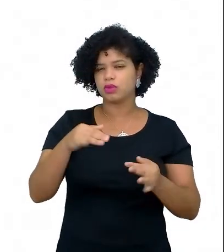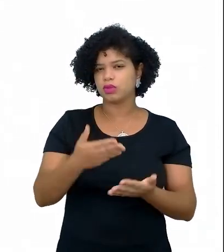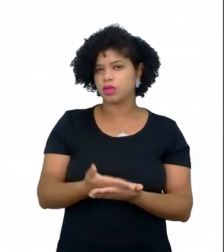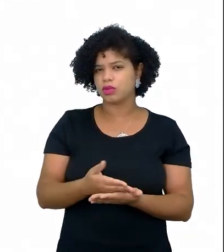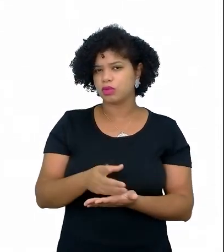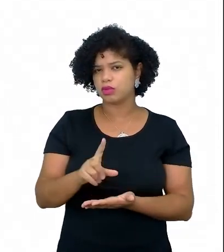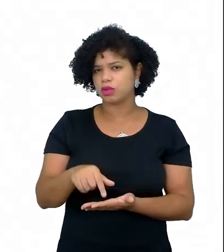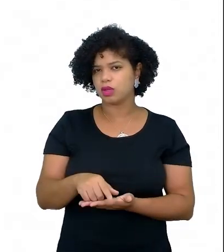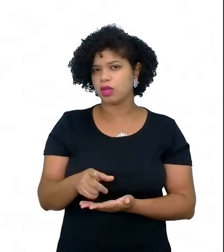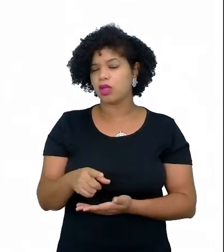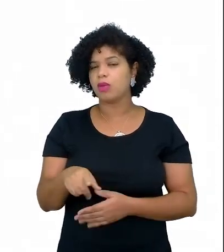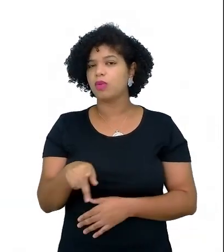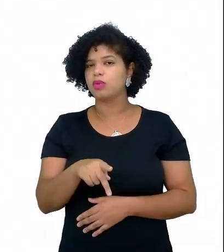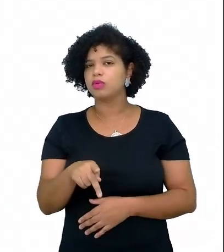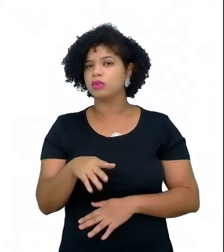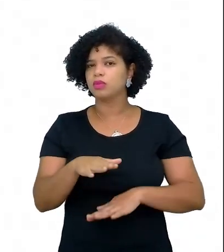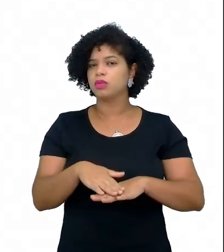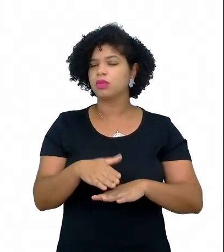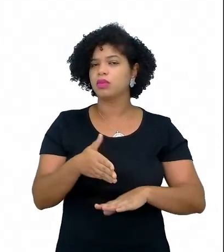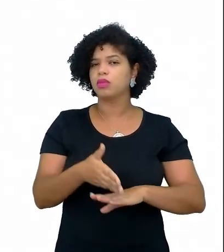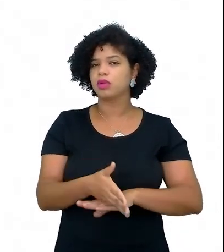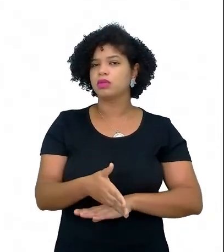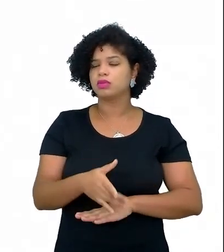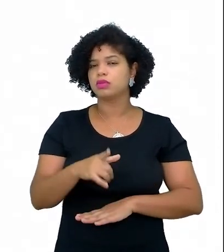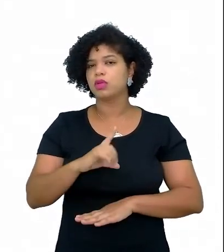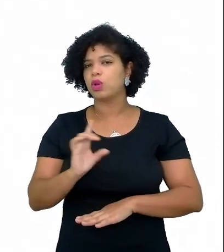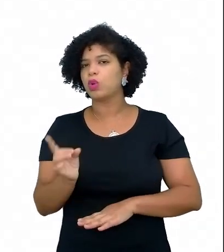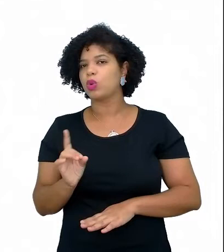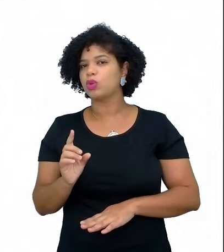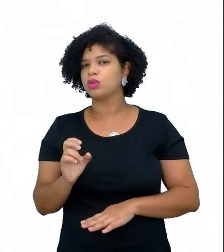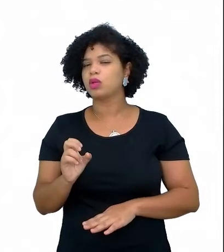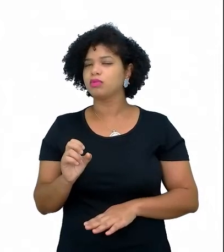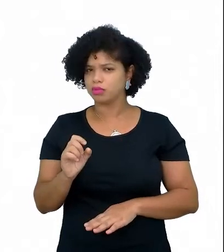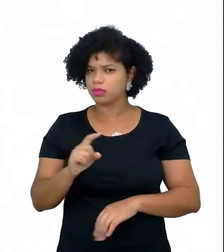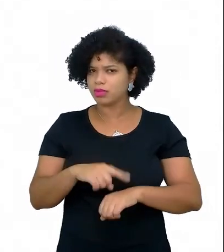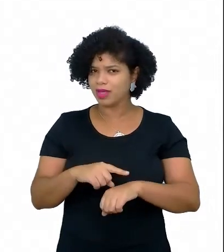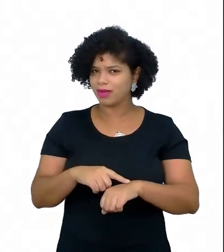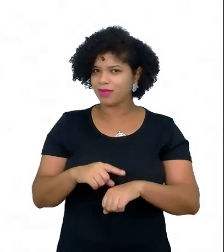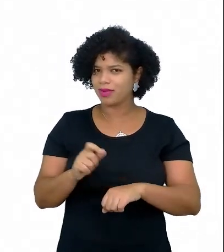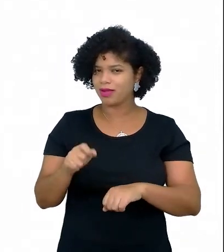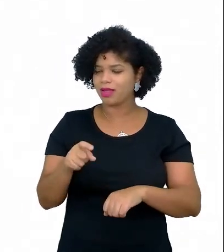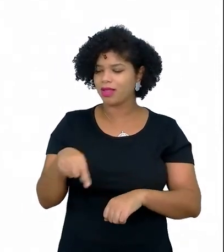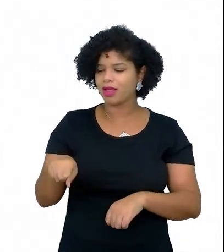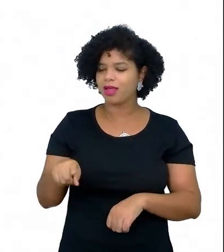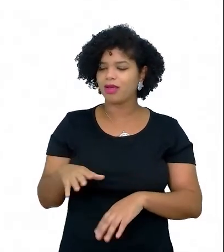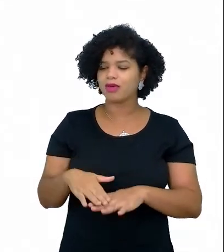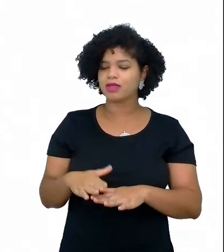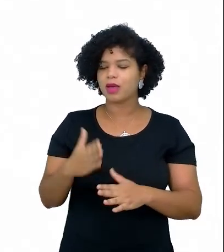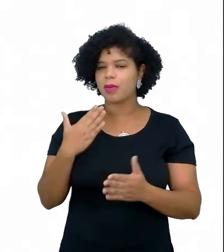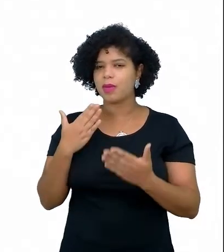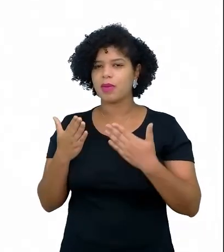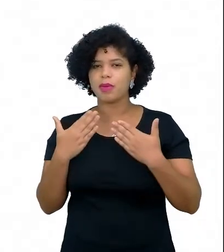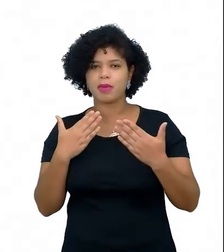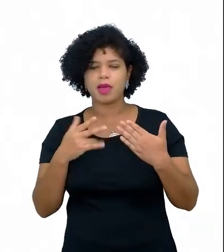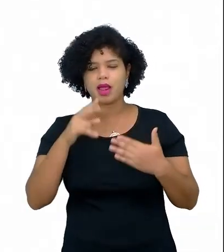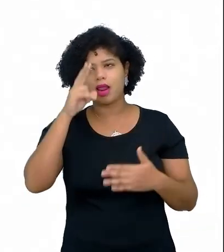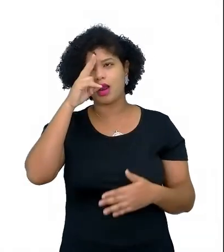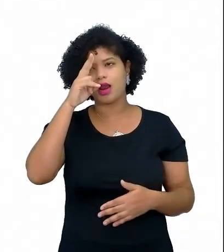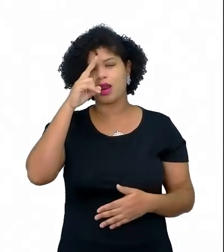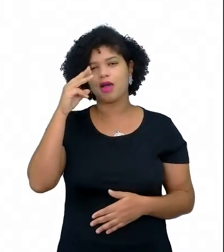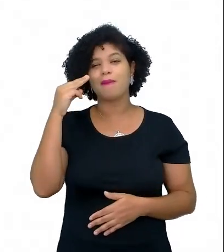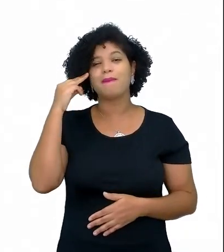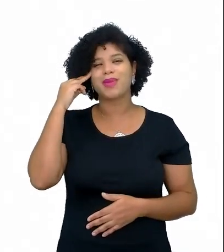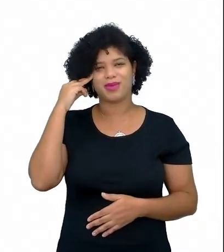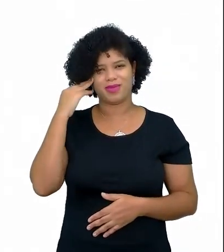sem a participação do professor, eu planejei, eu fiz isso, eu deixei um tempinho para sistematizar, para eles fazerem aquela recordação, fazer a memória